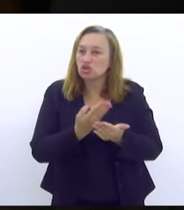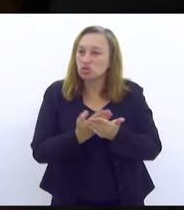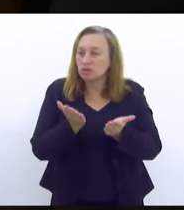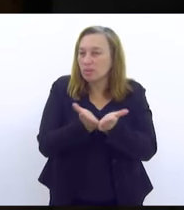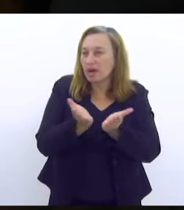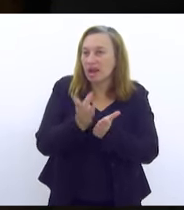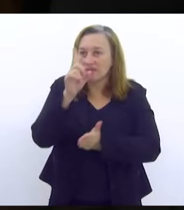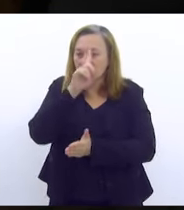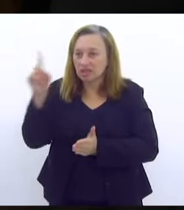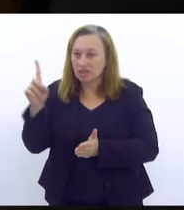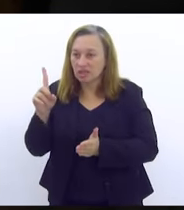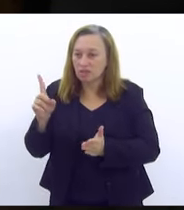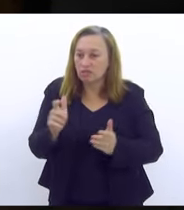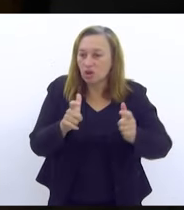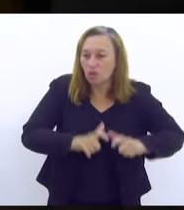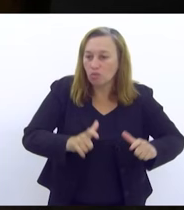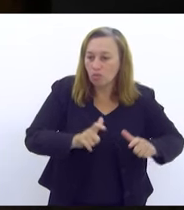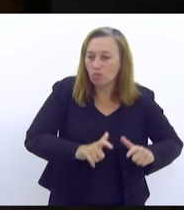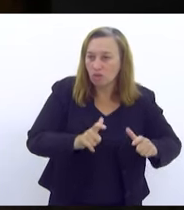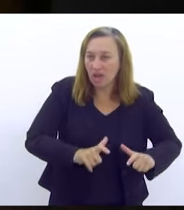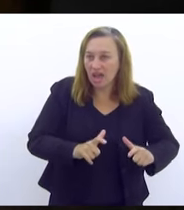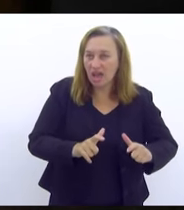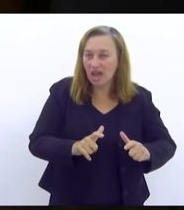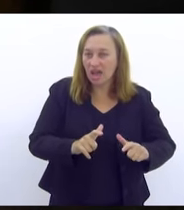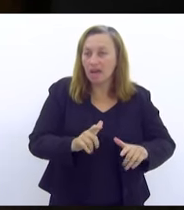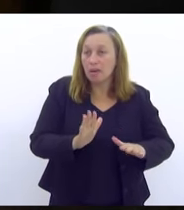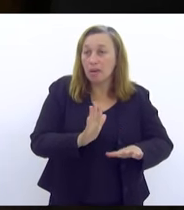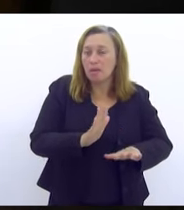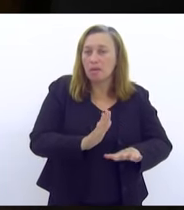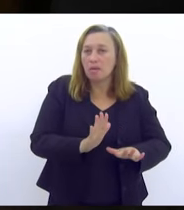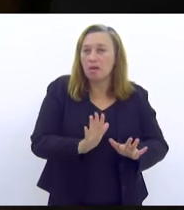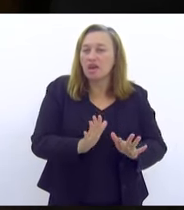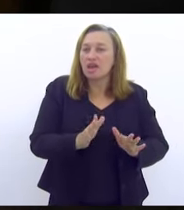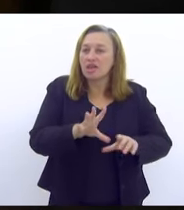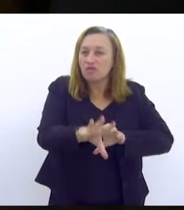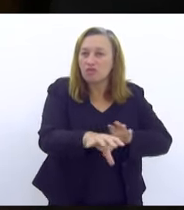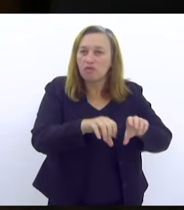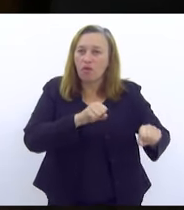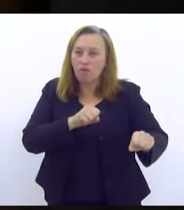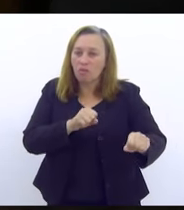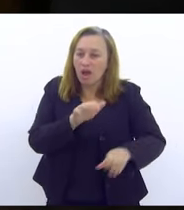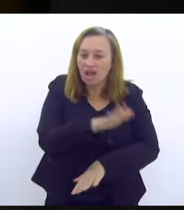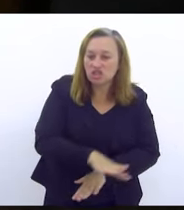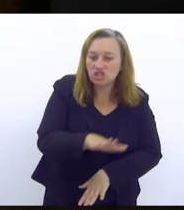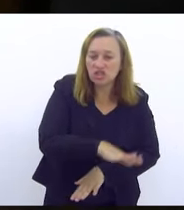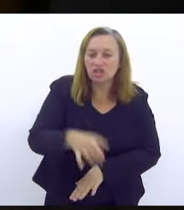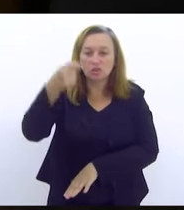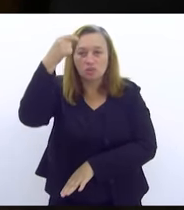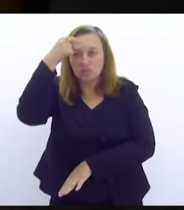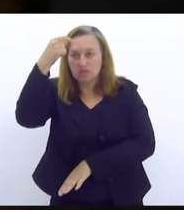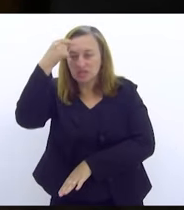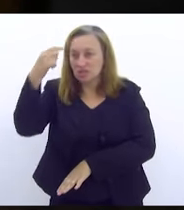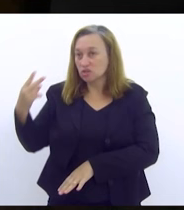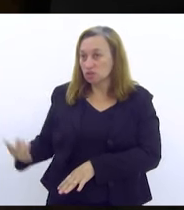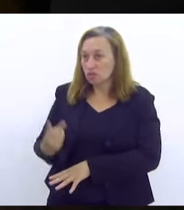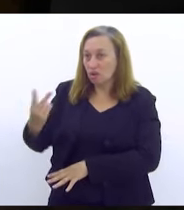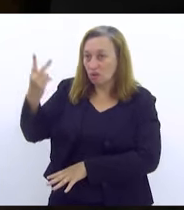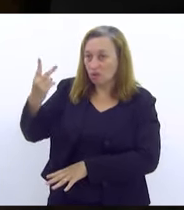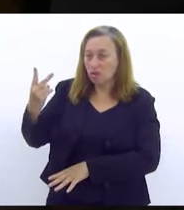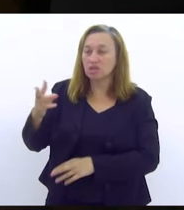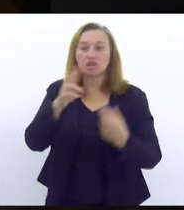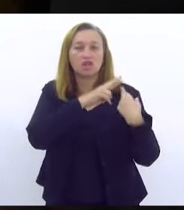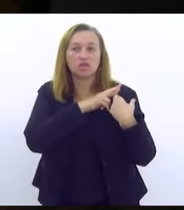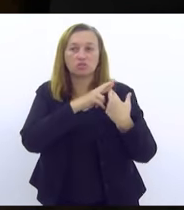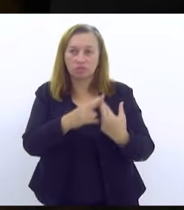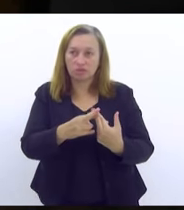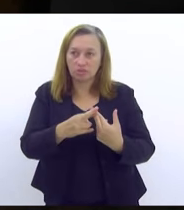crianças ficam enquanto os pais participam de um culto. Ela visa formar uma geração consciente de seus valores e